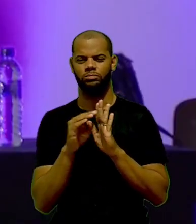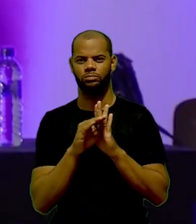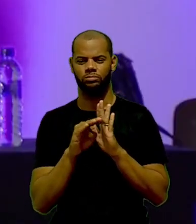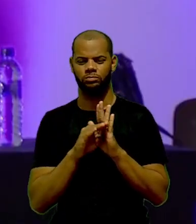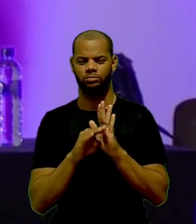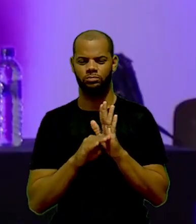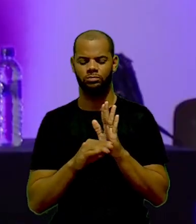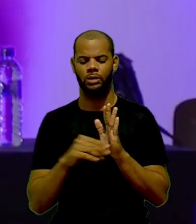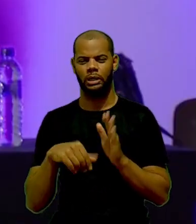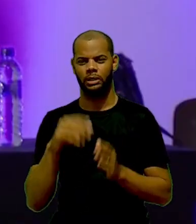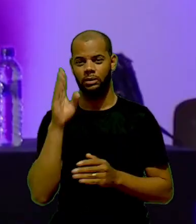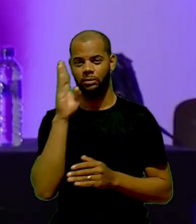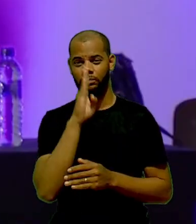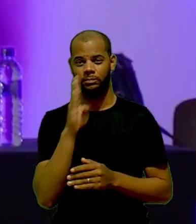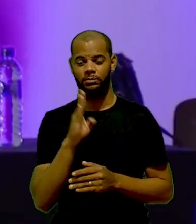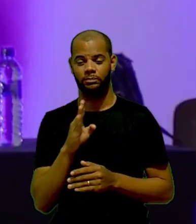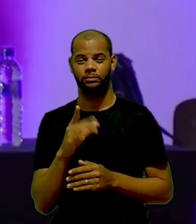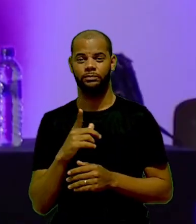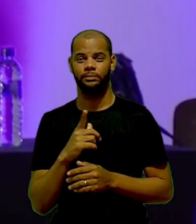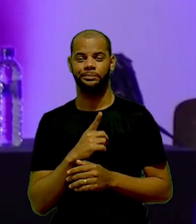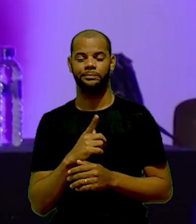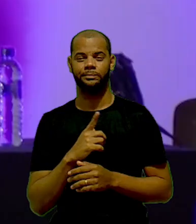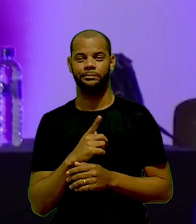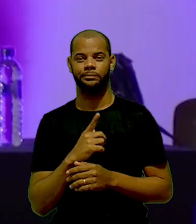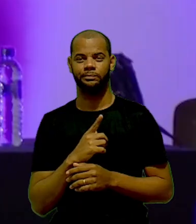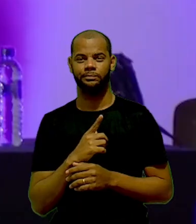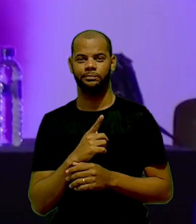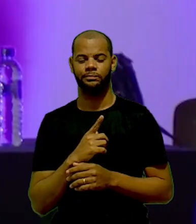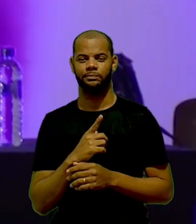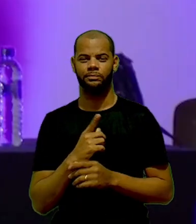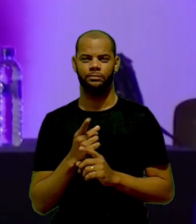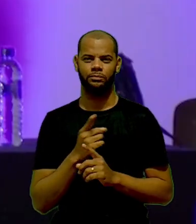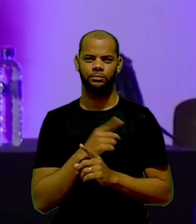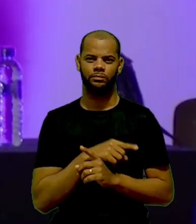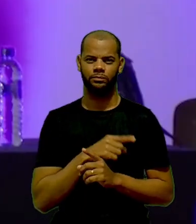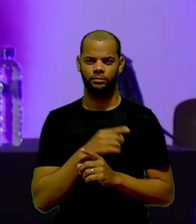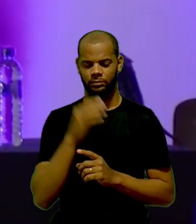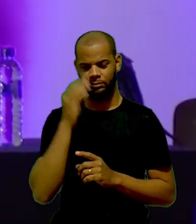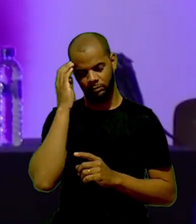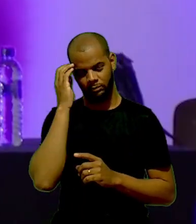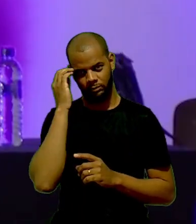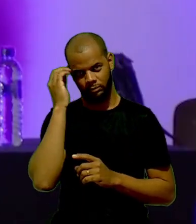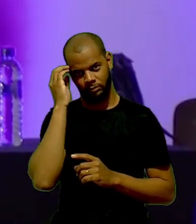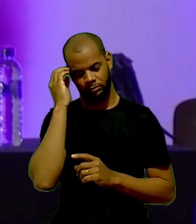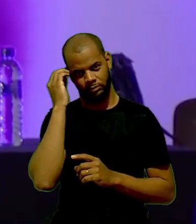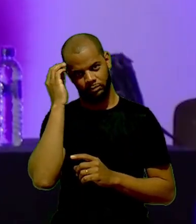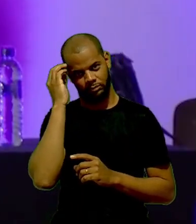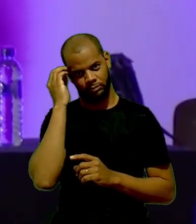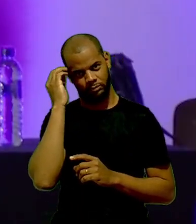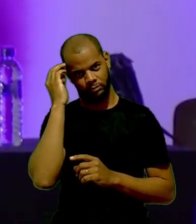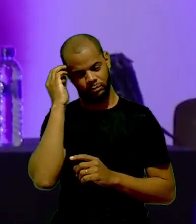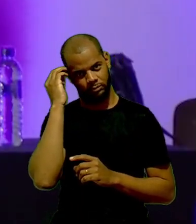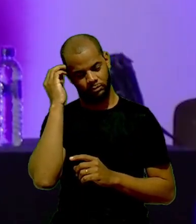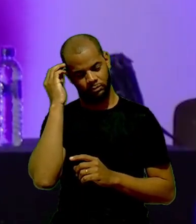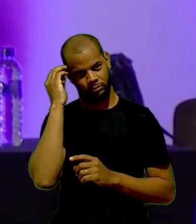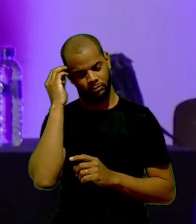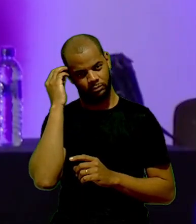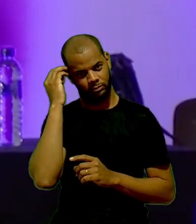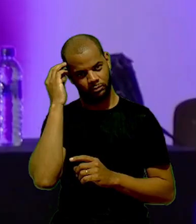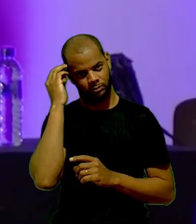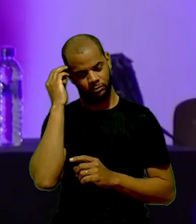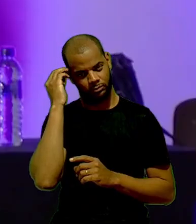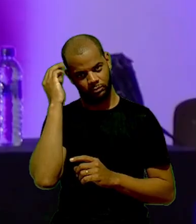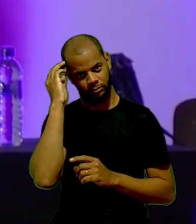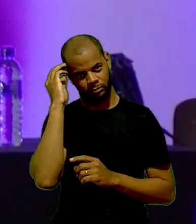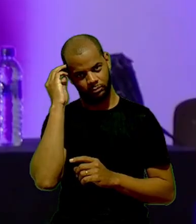distintas. No Brasil, foi a partir... Vou voltar aqui um pouquinho. Olhem bem aqui,